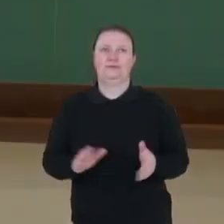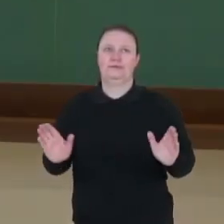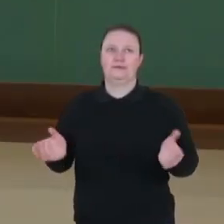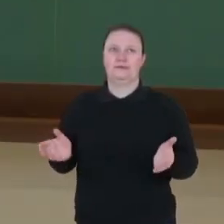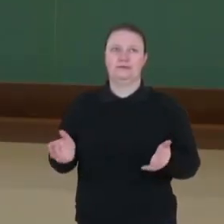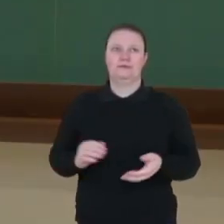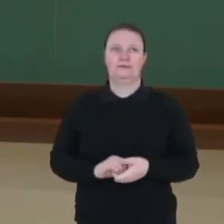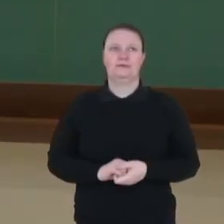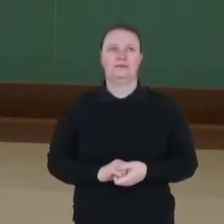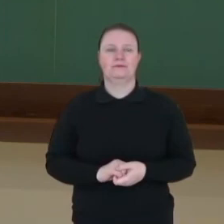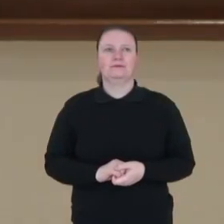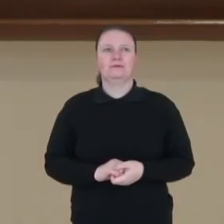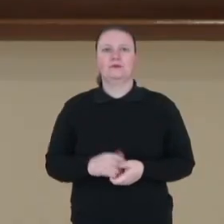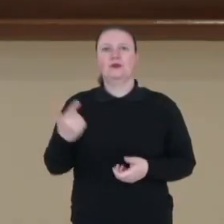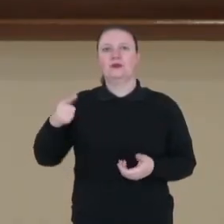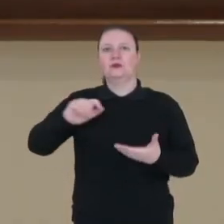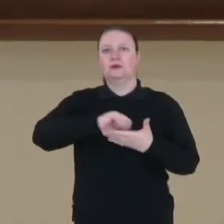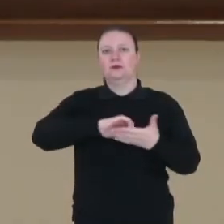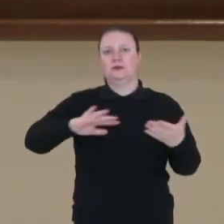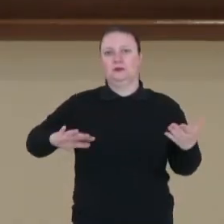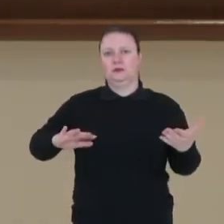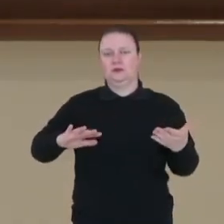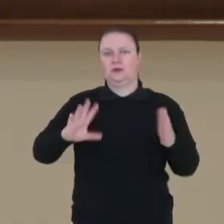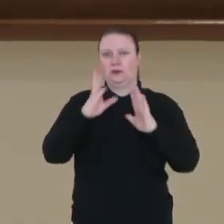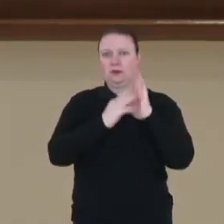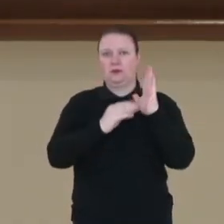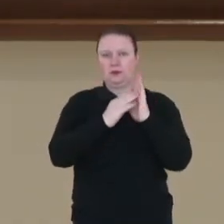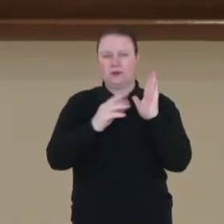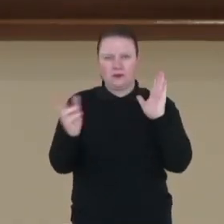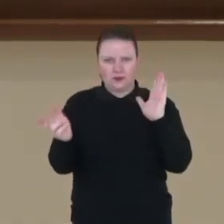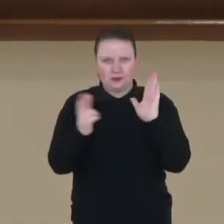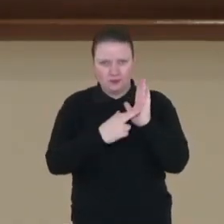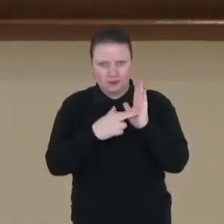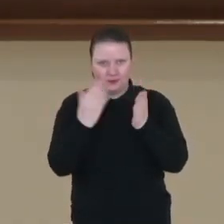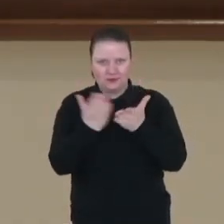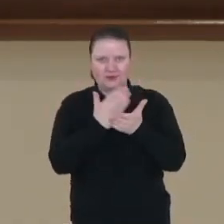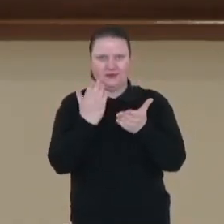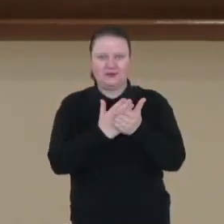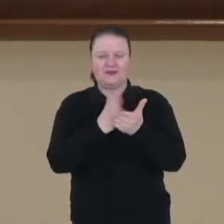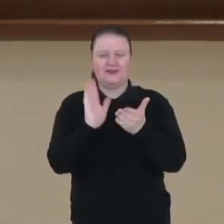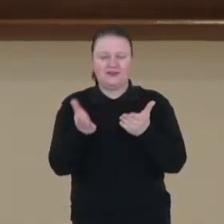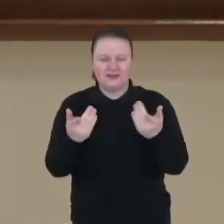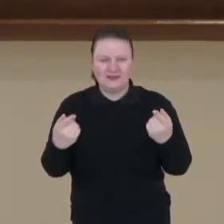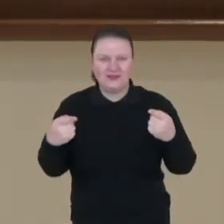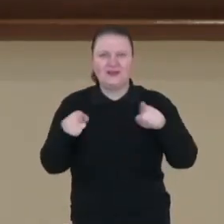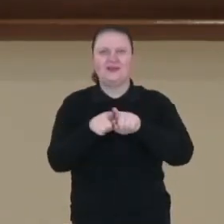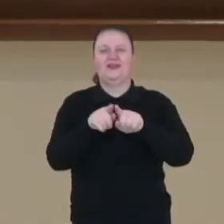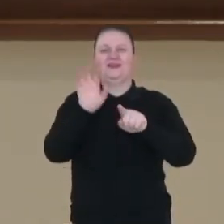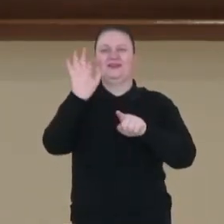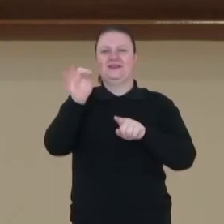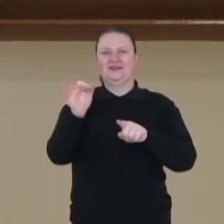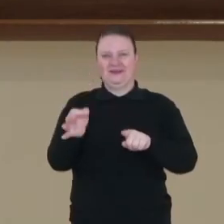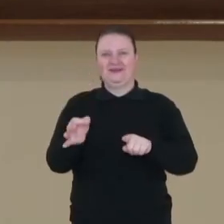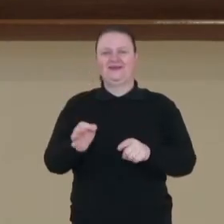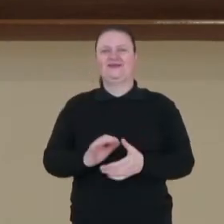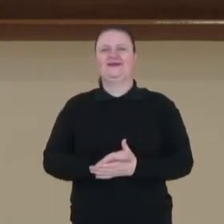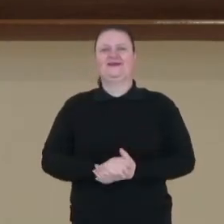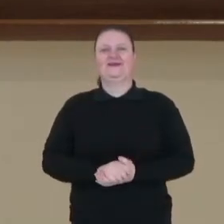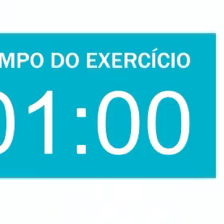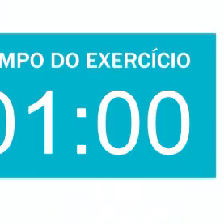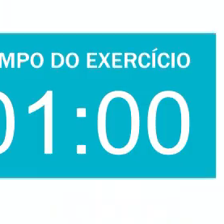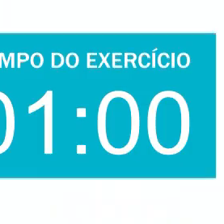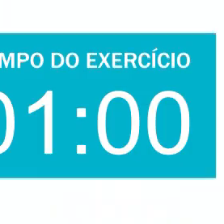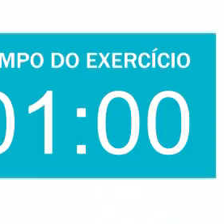na nossa outra última atividade. Copiem, respondam no caderno de vocês e a gente vai voltar para ver se está tudo correto.